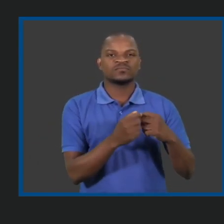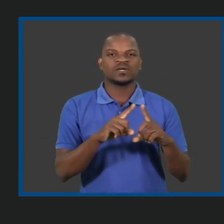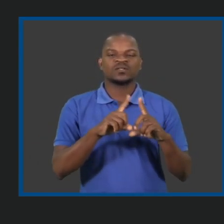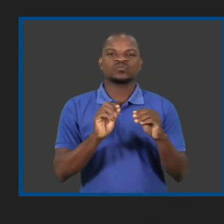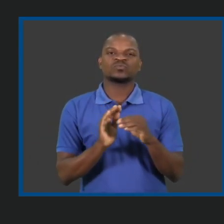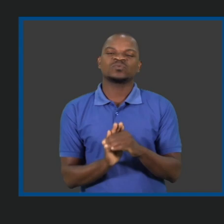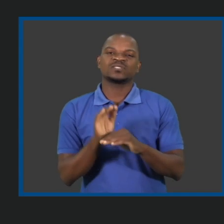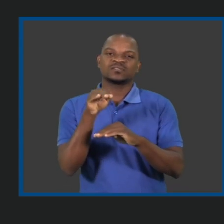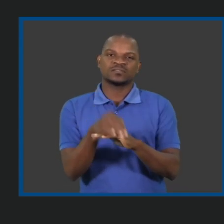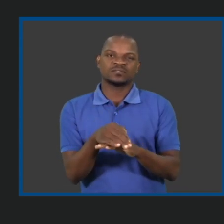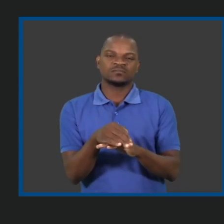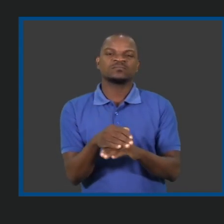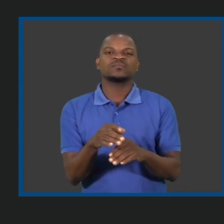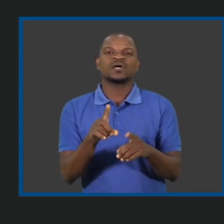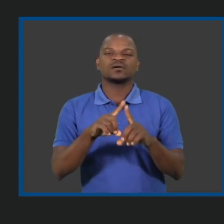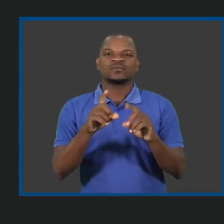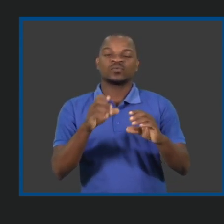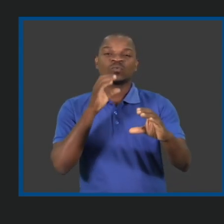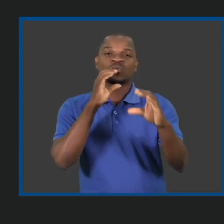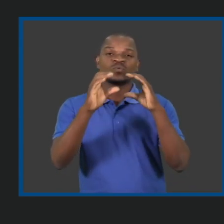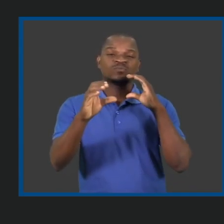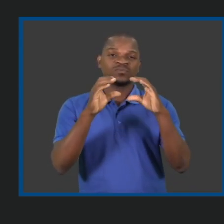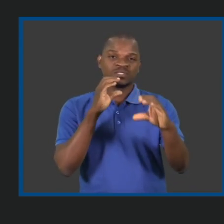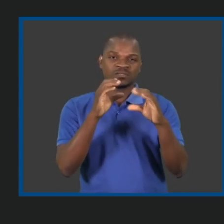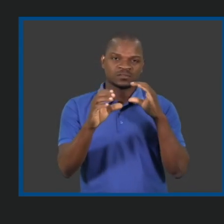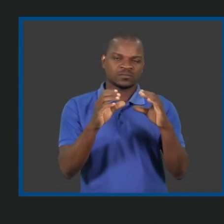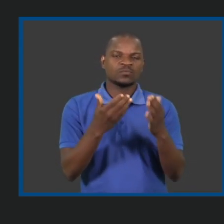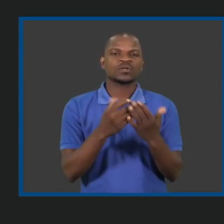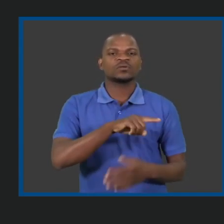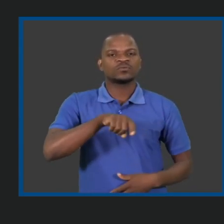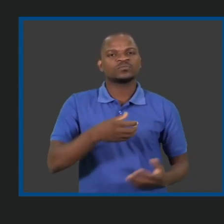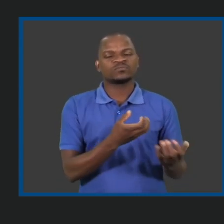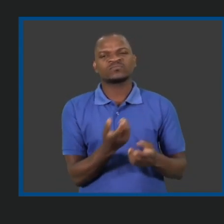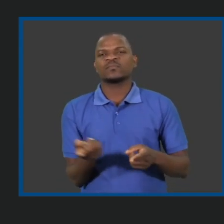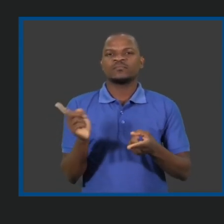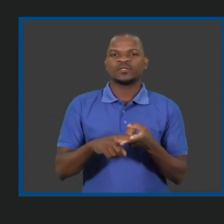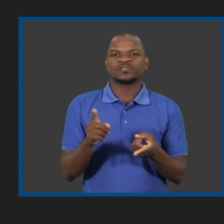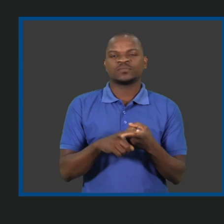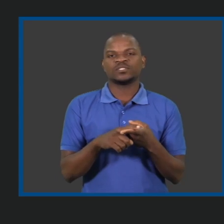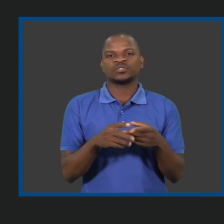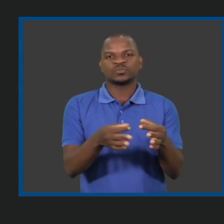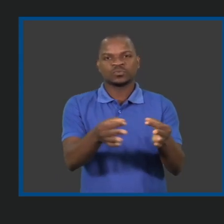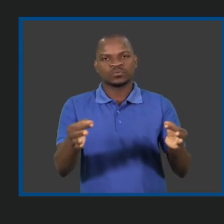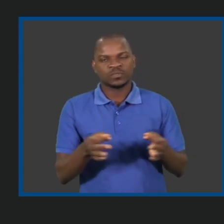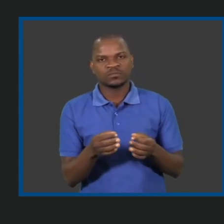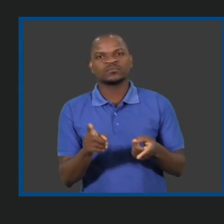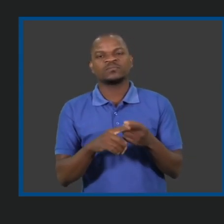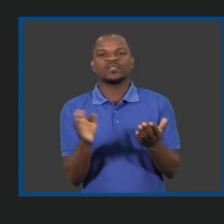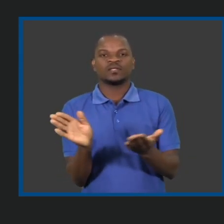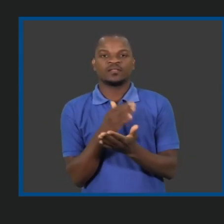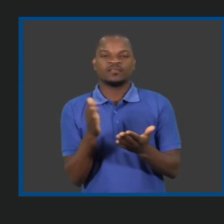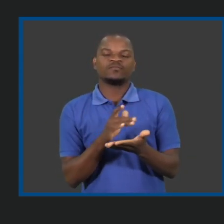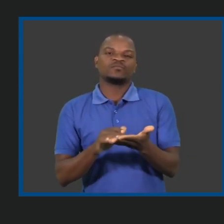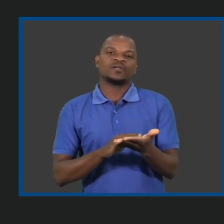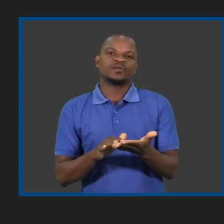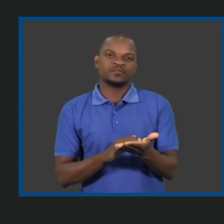queremos mais documentos mais livros em braille ou acessíveis em formato digital queremos que as